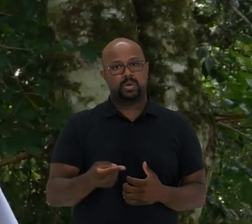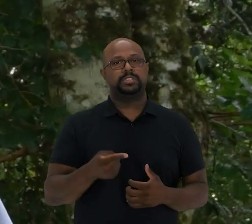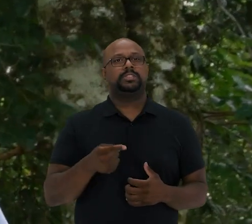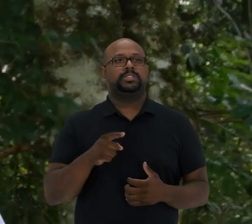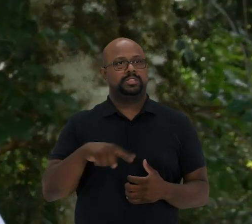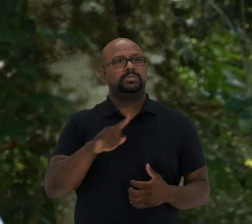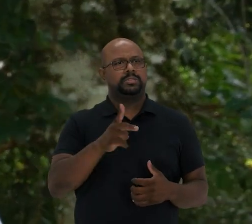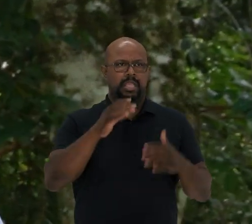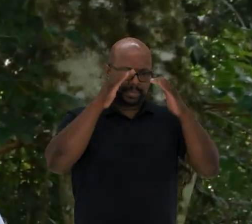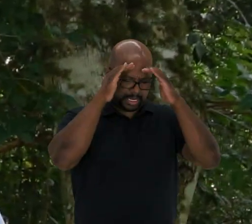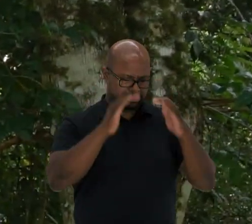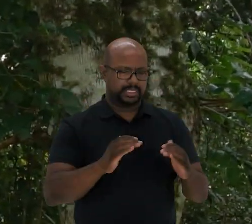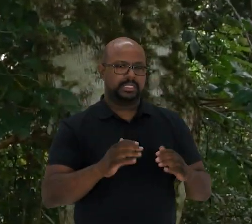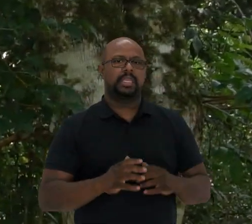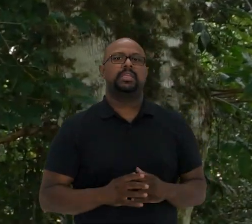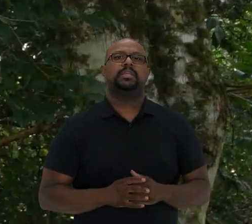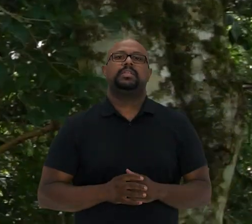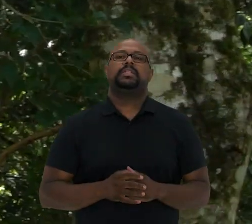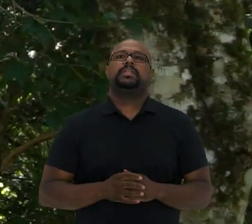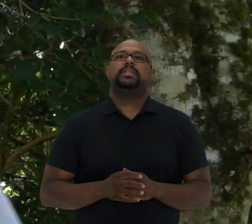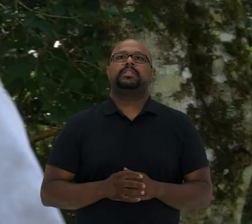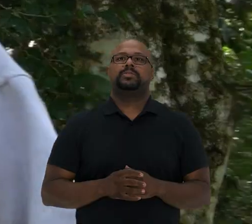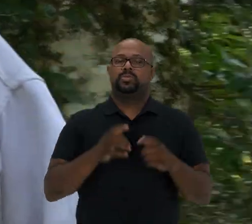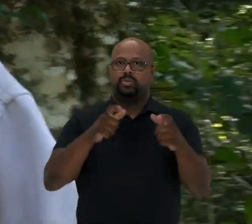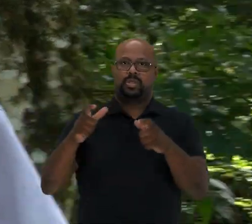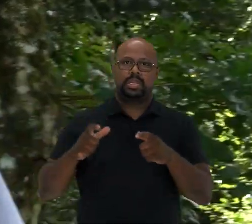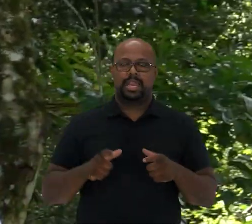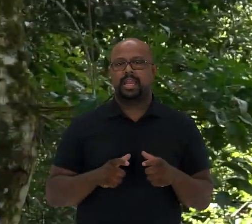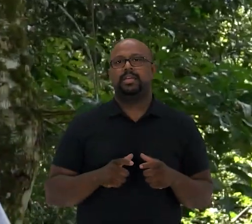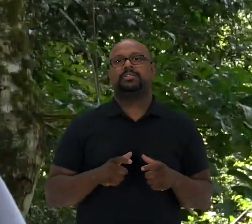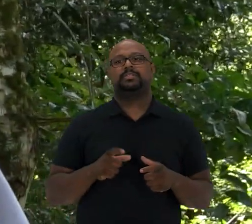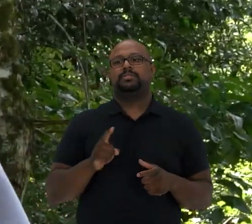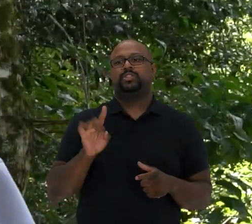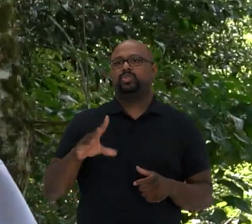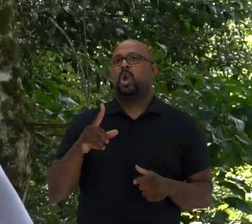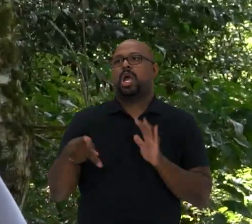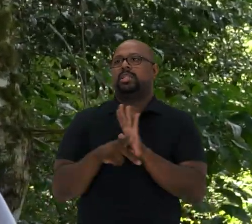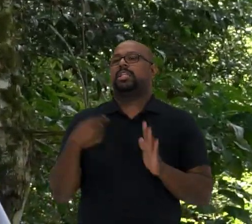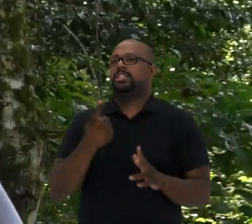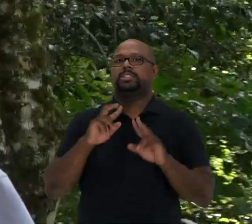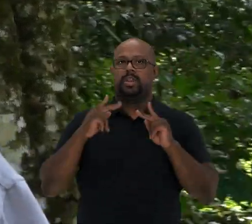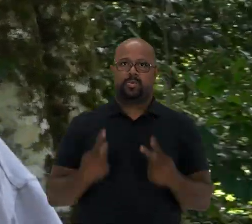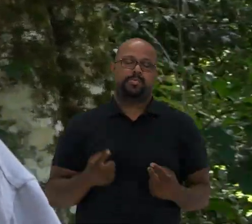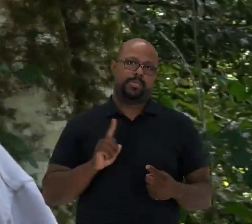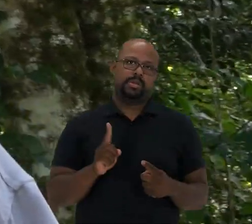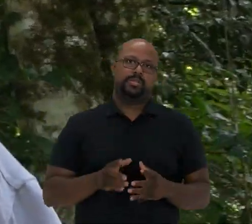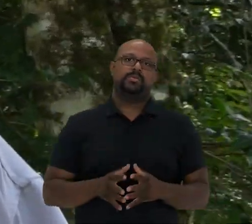depois disso, sempre respeitei os locais que não é só da gente, né? Não é só do ser